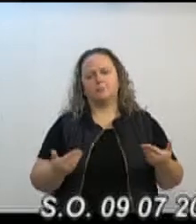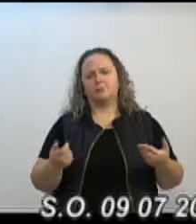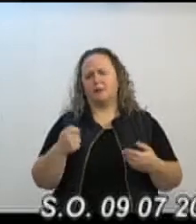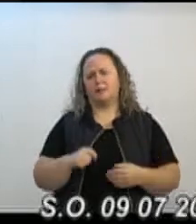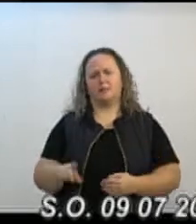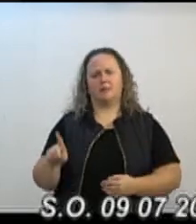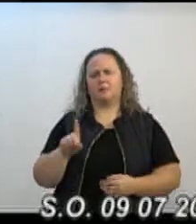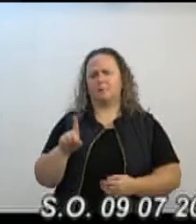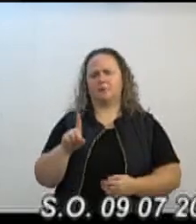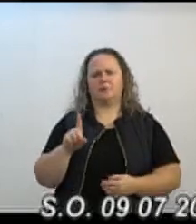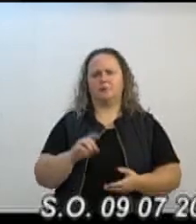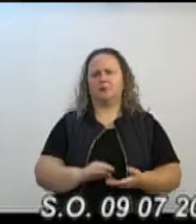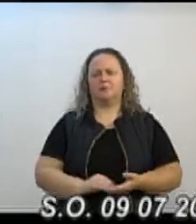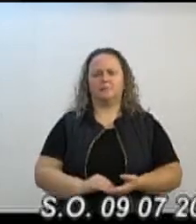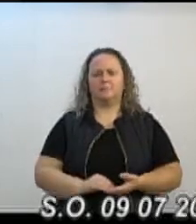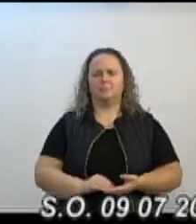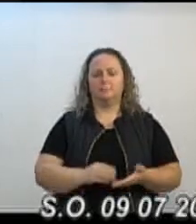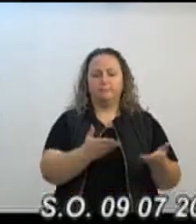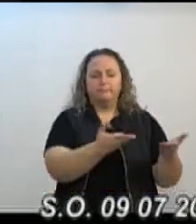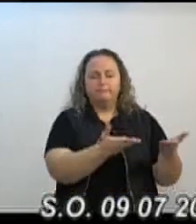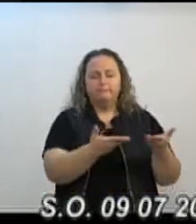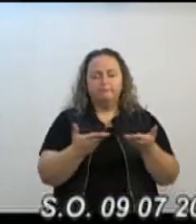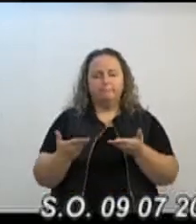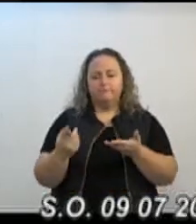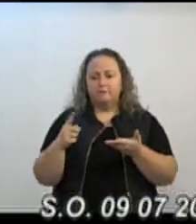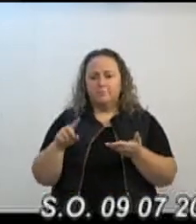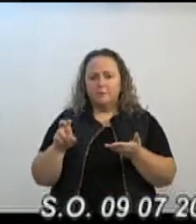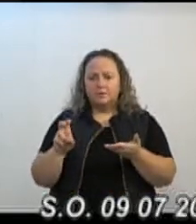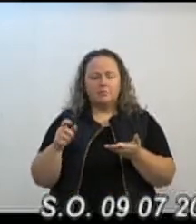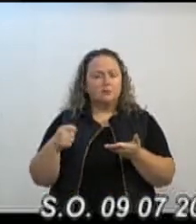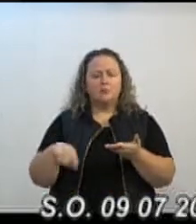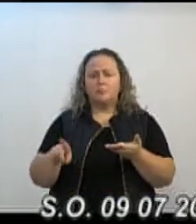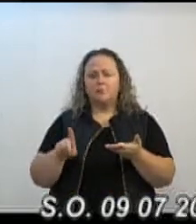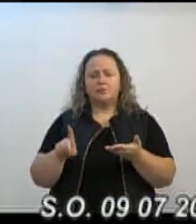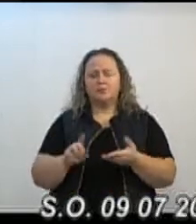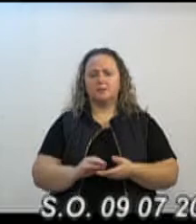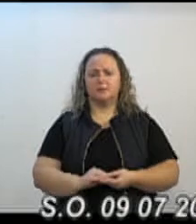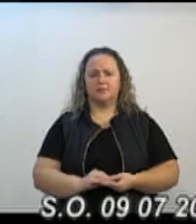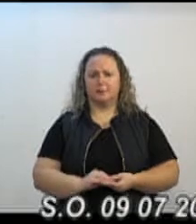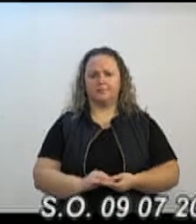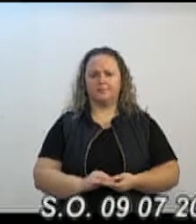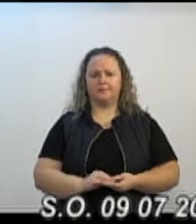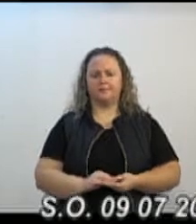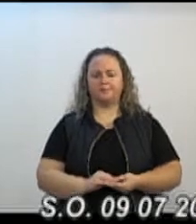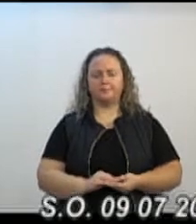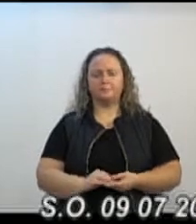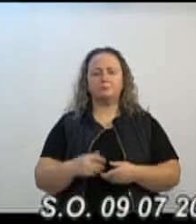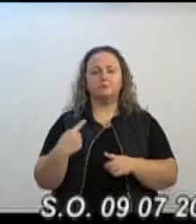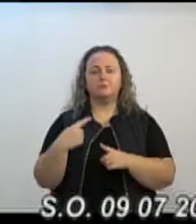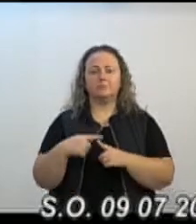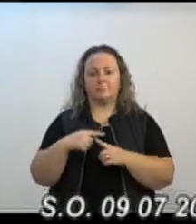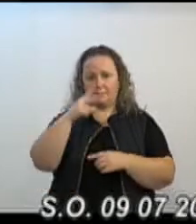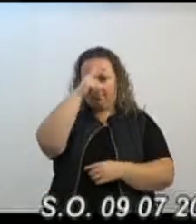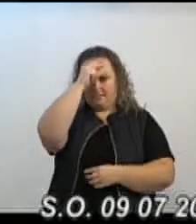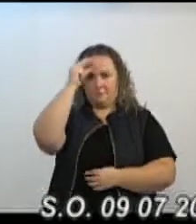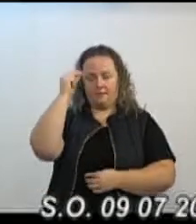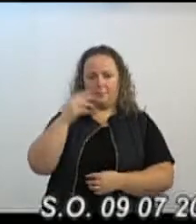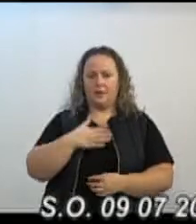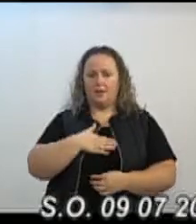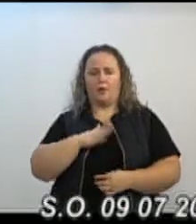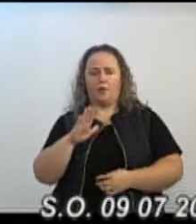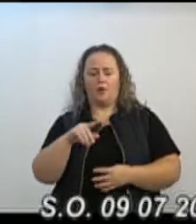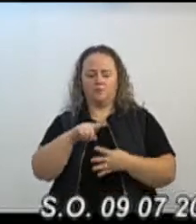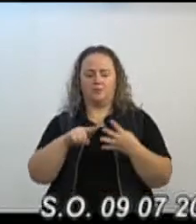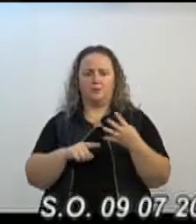de repente, de convidar os 15 para ir lá, porque se ele não quer a companhia dos 4 vereadores, que são os